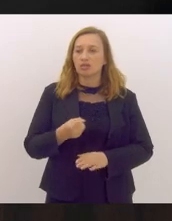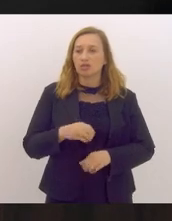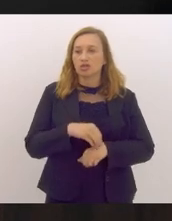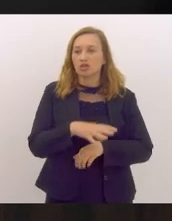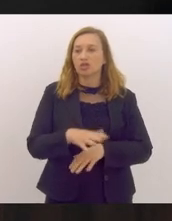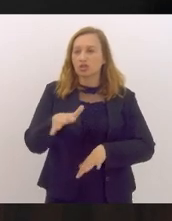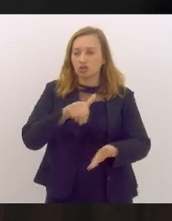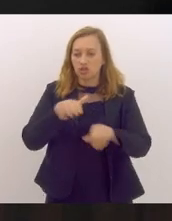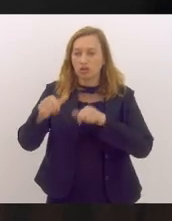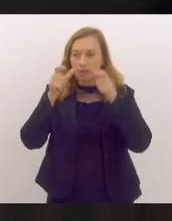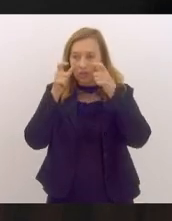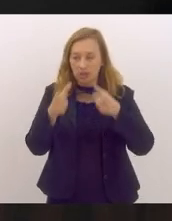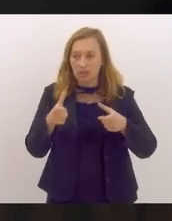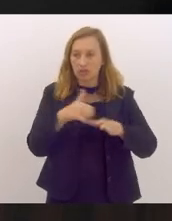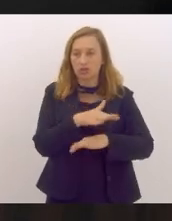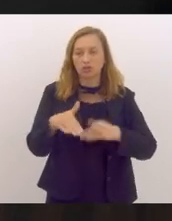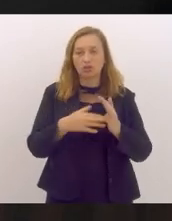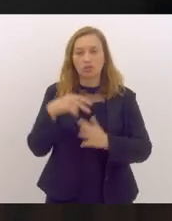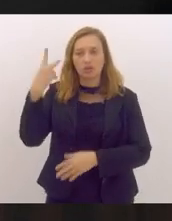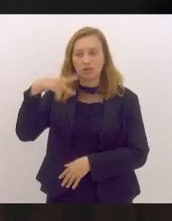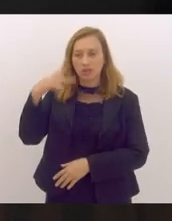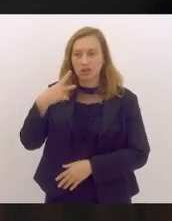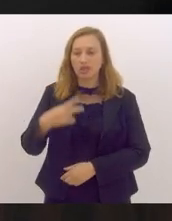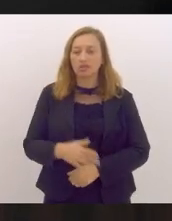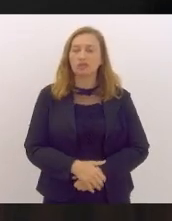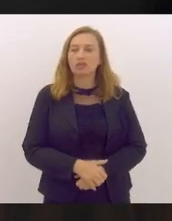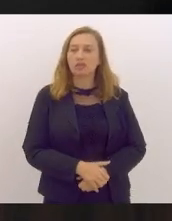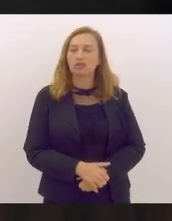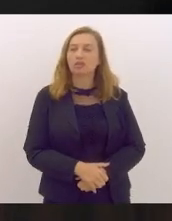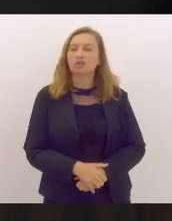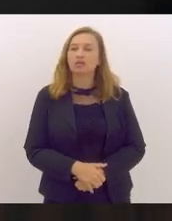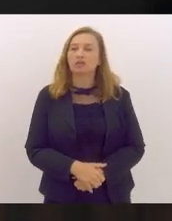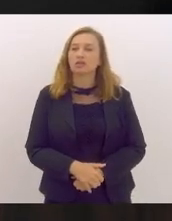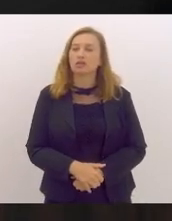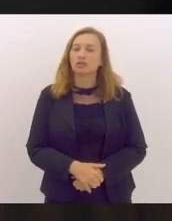Presidência, chama a atenção de senhoras parlamentares, senhores parlamentares.